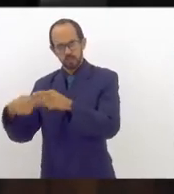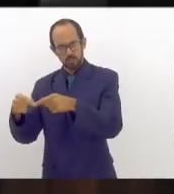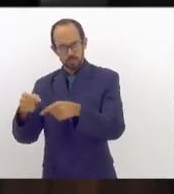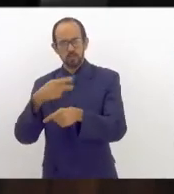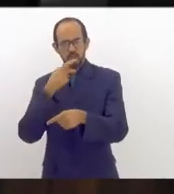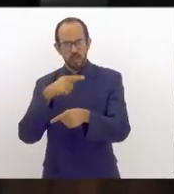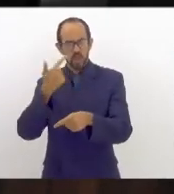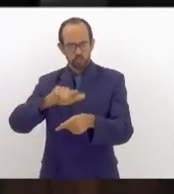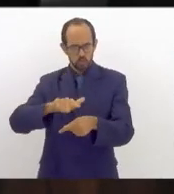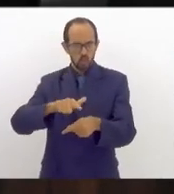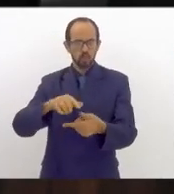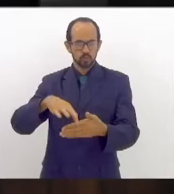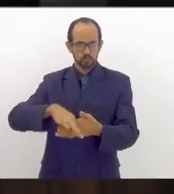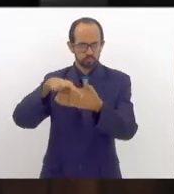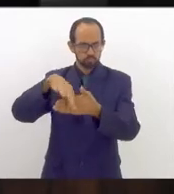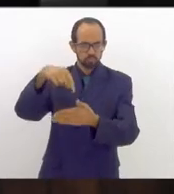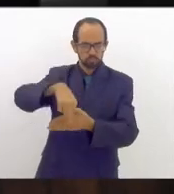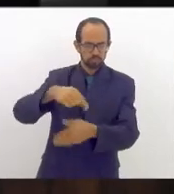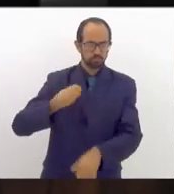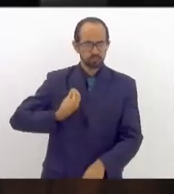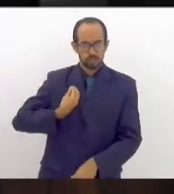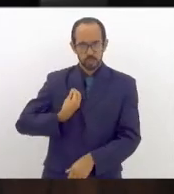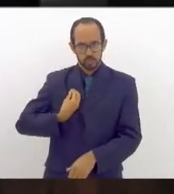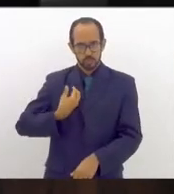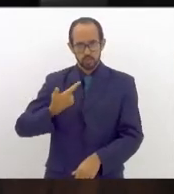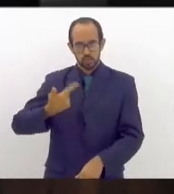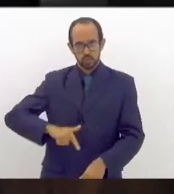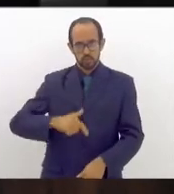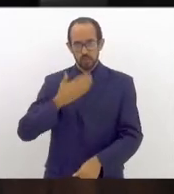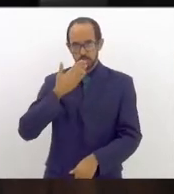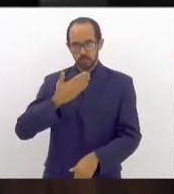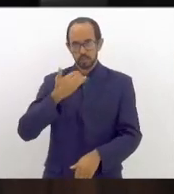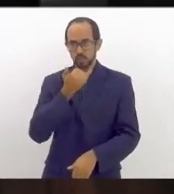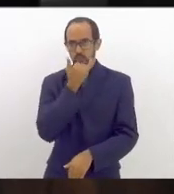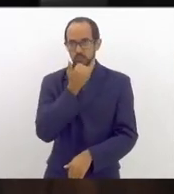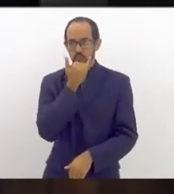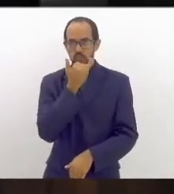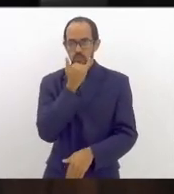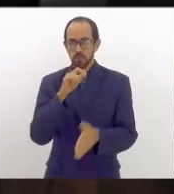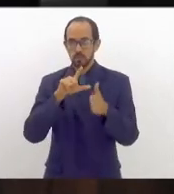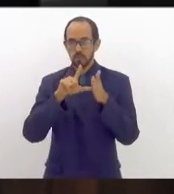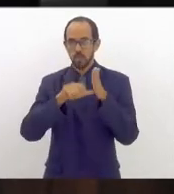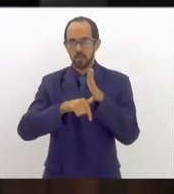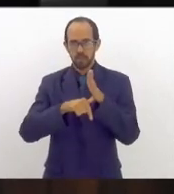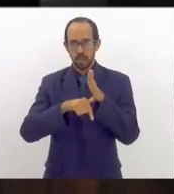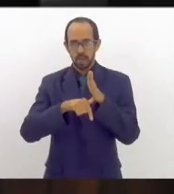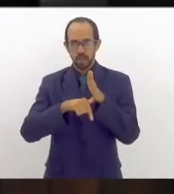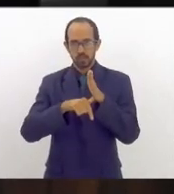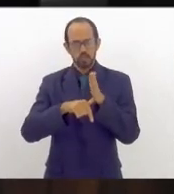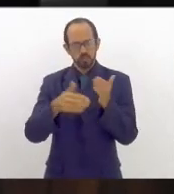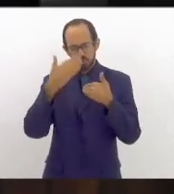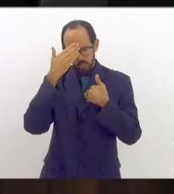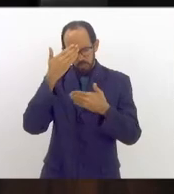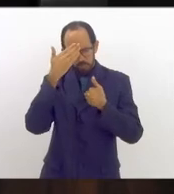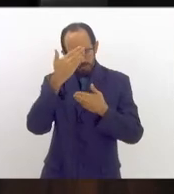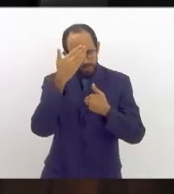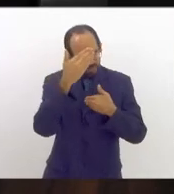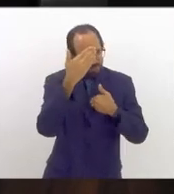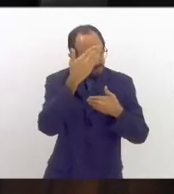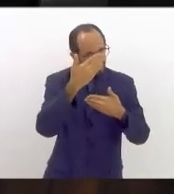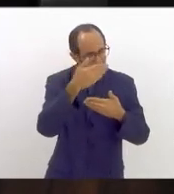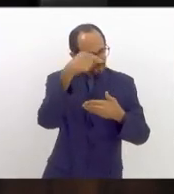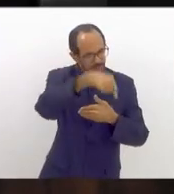presentes mais uma vez eu quero aqui pedir desculpa pelo atraso muito muito obrigado pela presença de